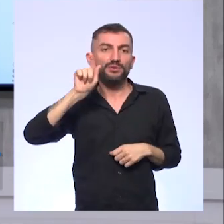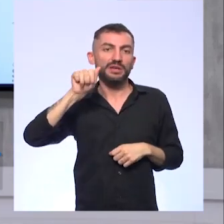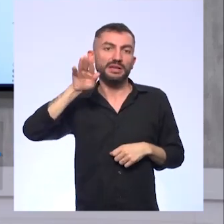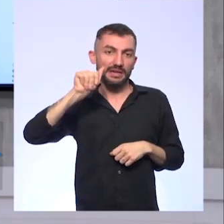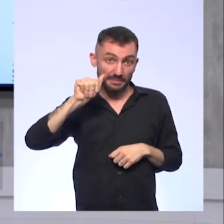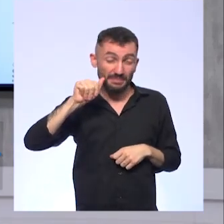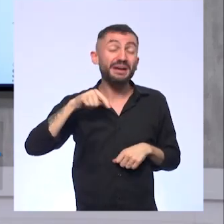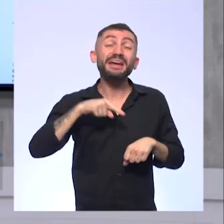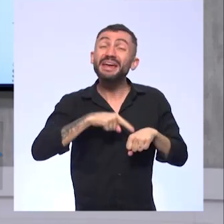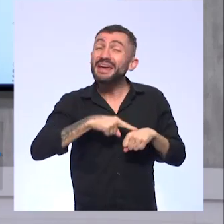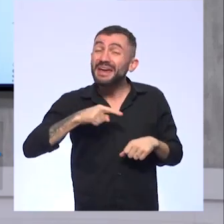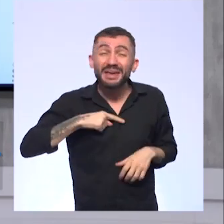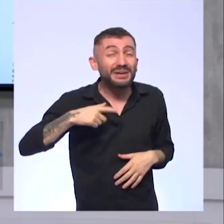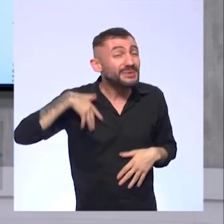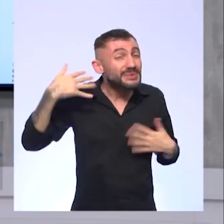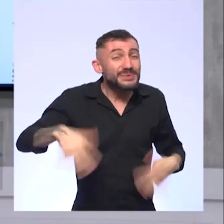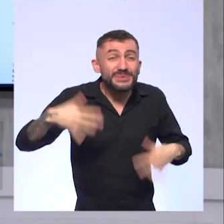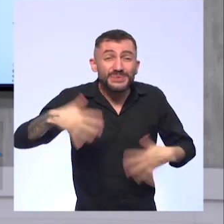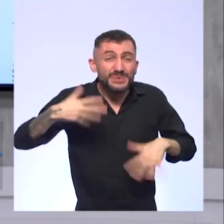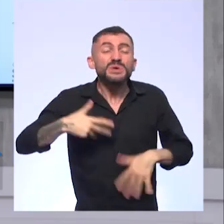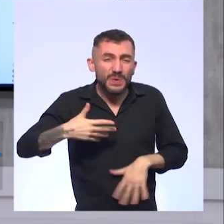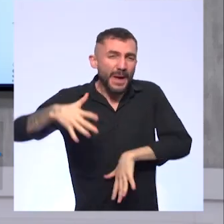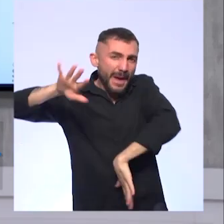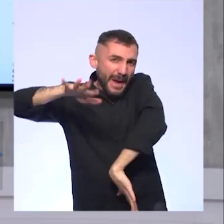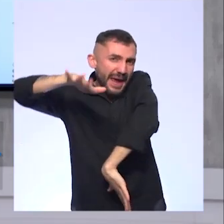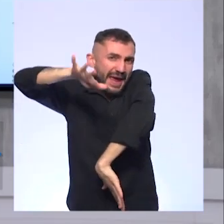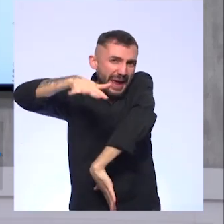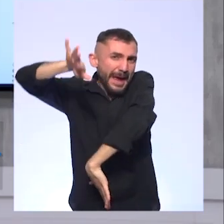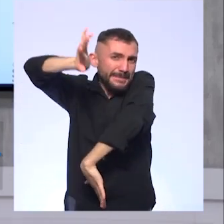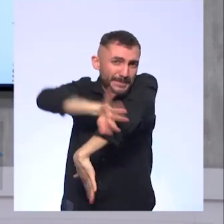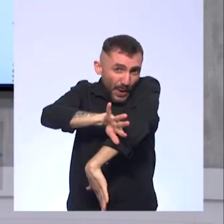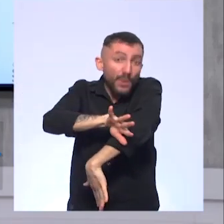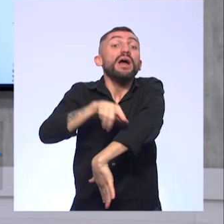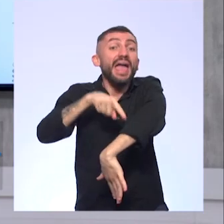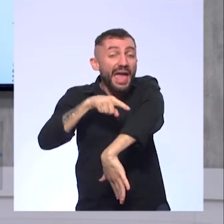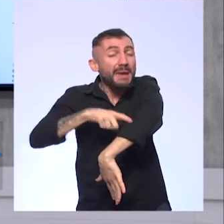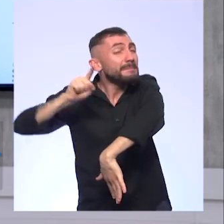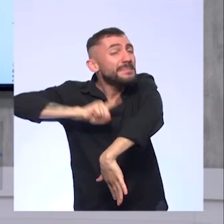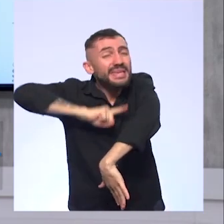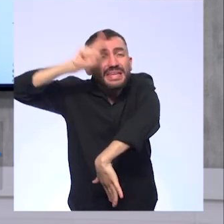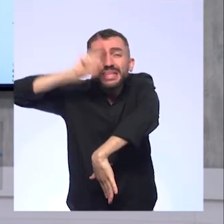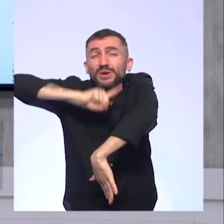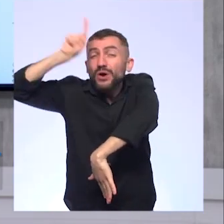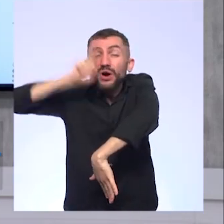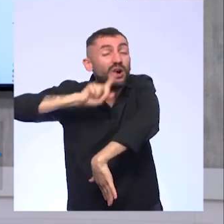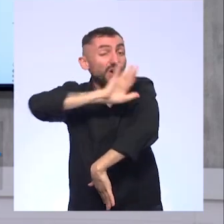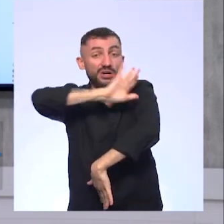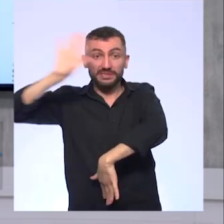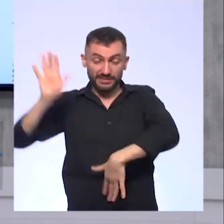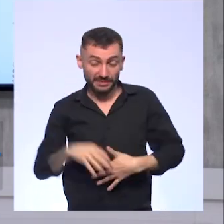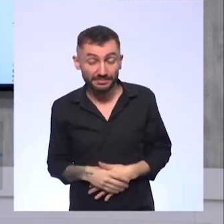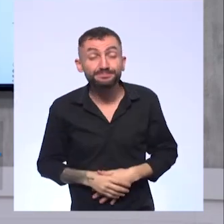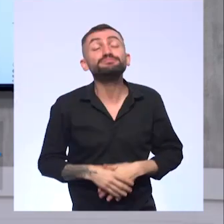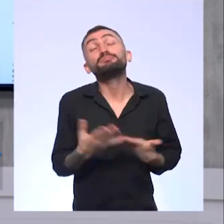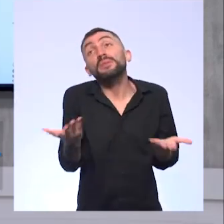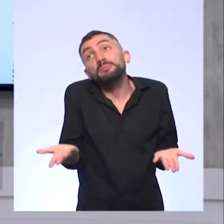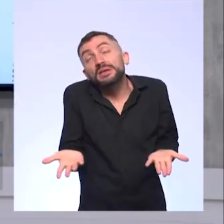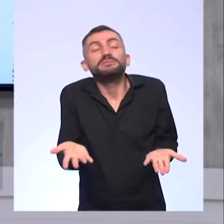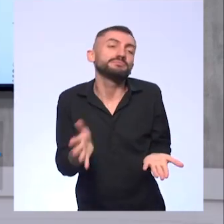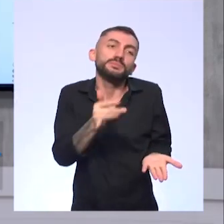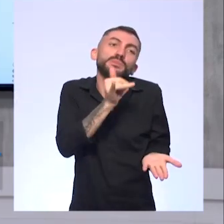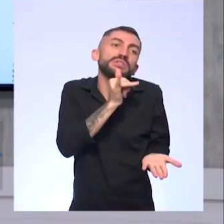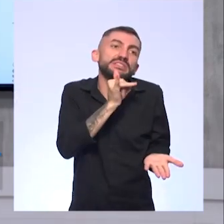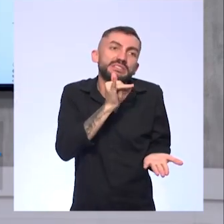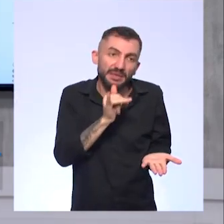que ela tem alto poder de penetração extremamente horizante perigosíssimas Tá bom agora por exemplo